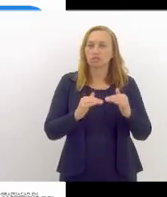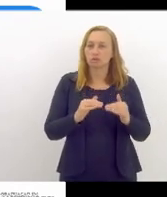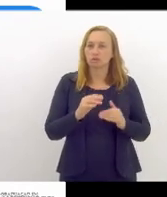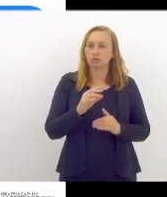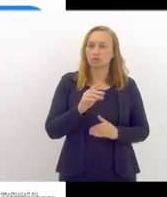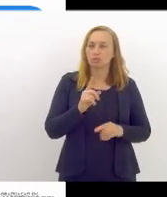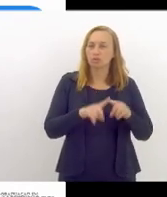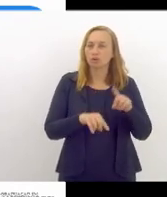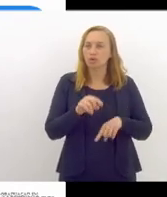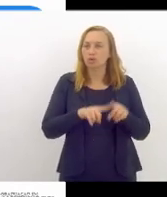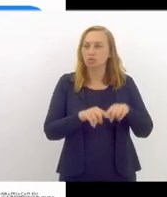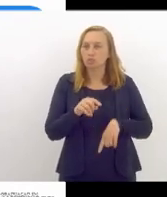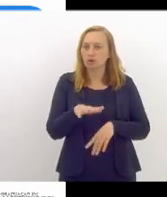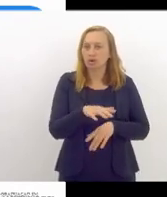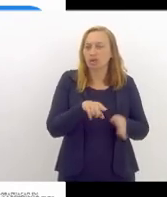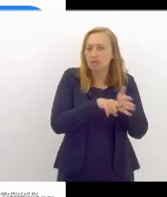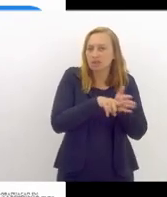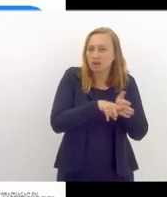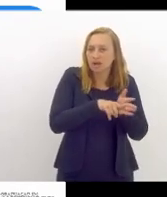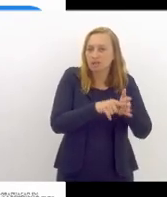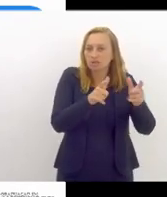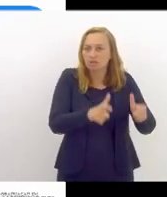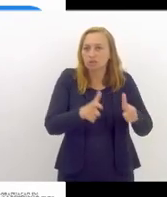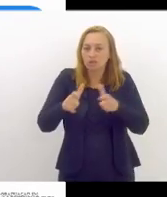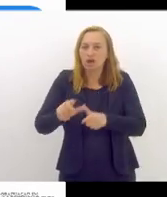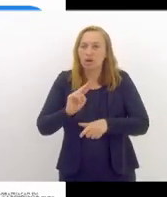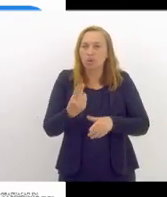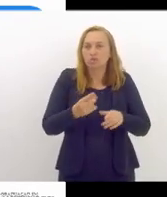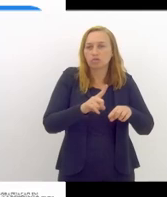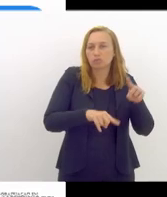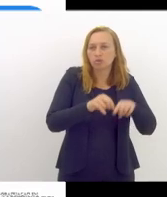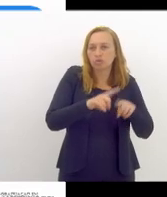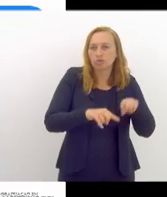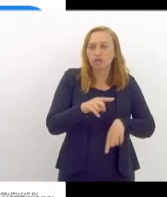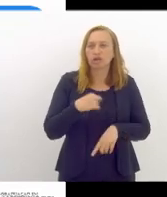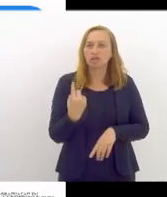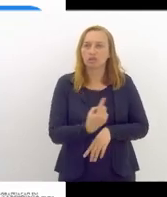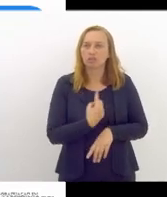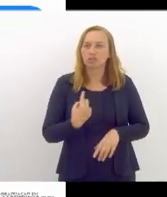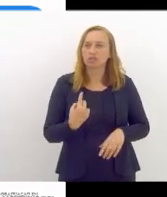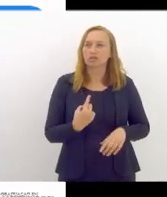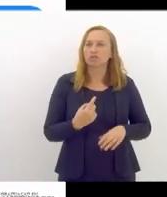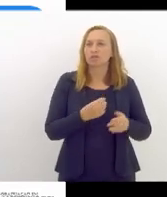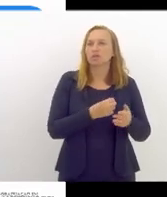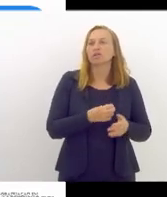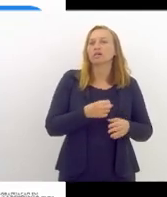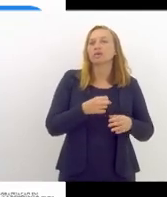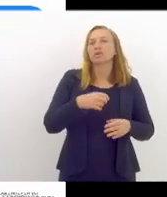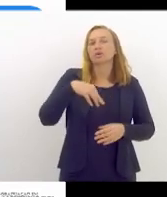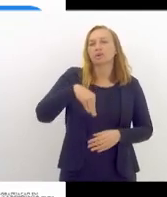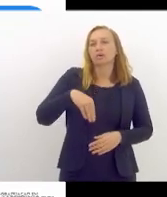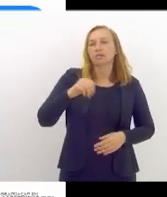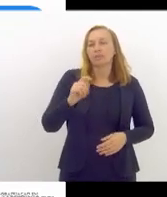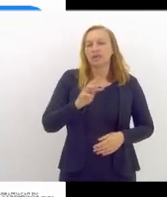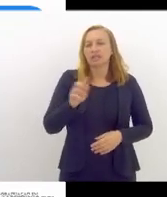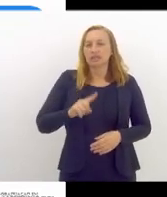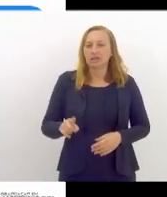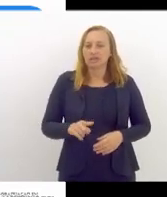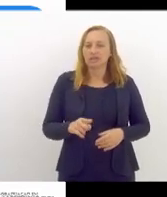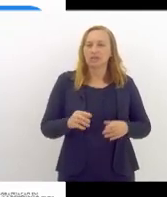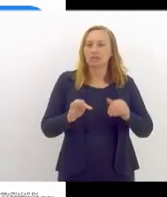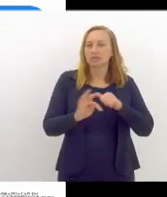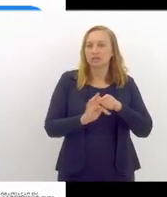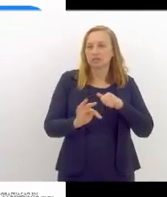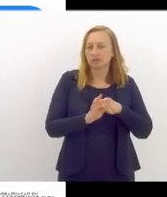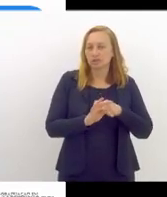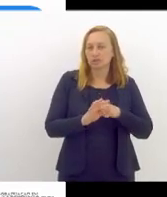análises setoriais ou de produto Então a nossa Matriz ela vai ter uma tecnologia de setor que na nossa nosso trabalho